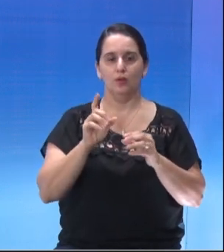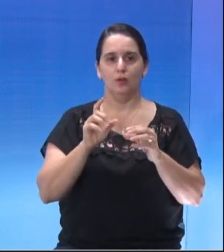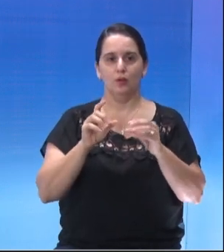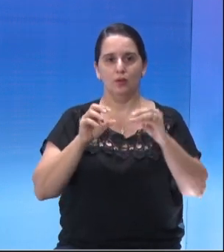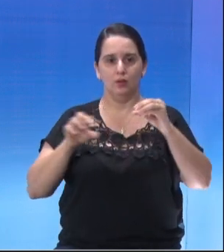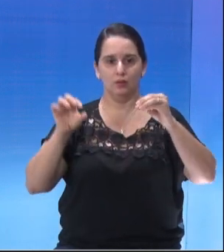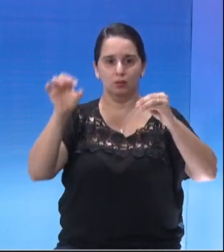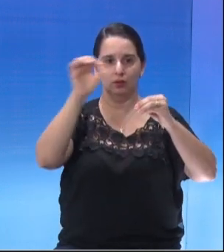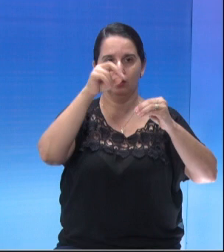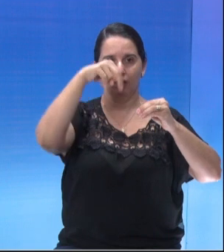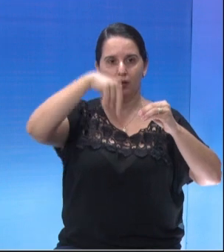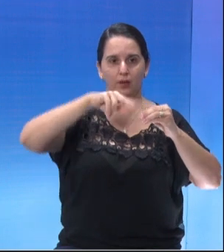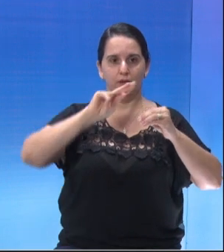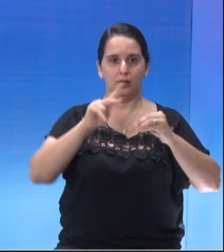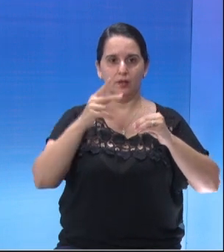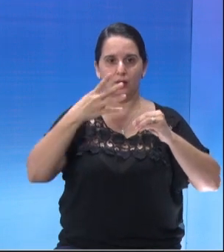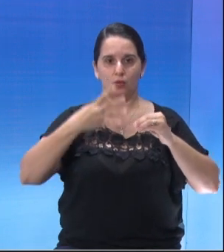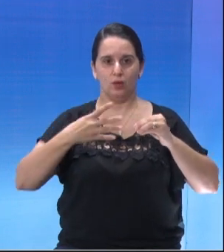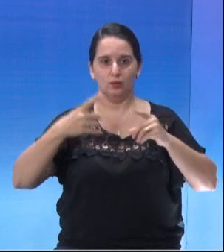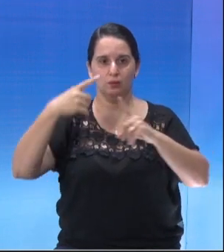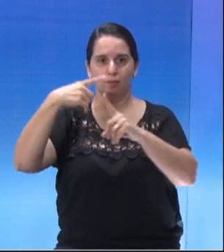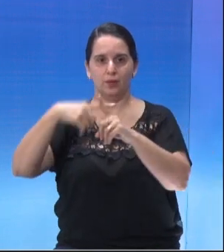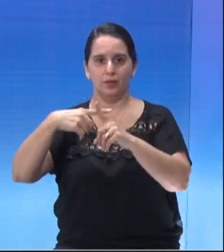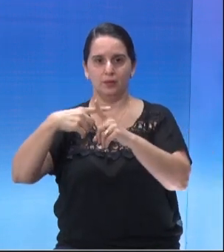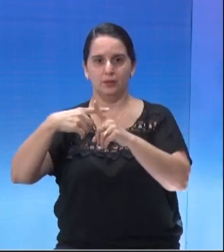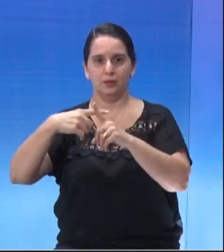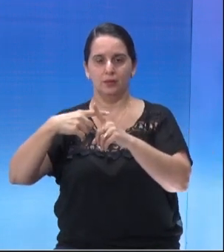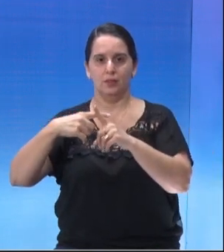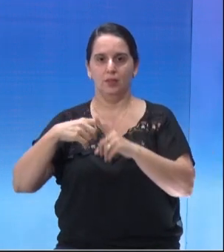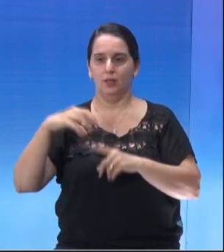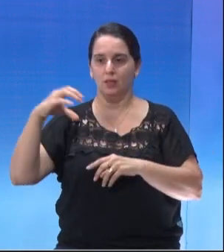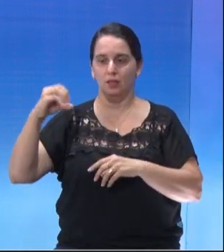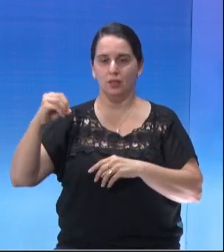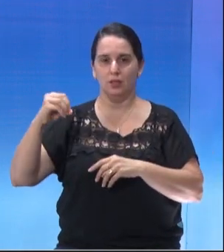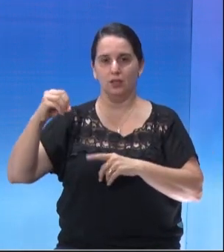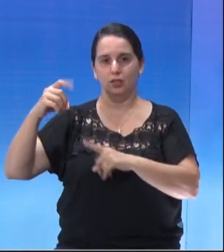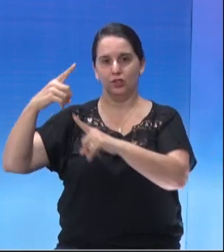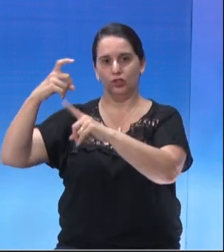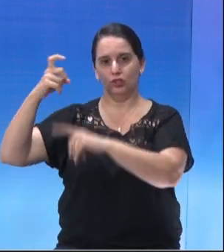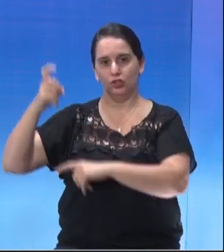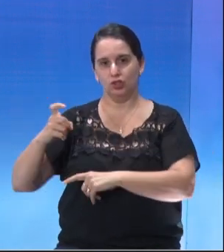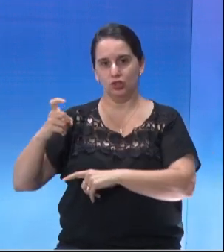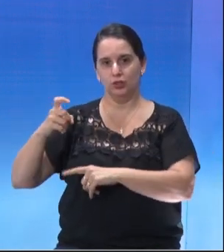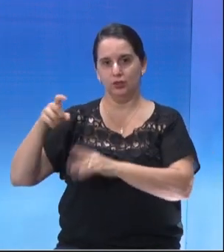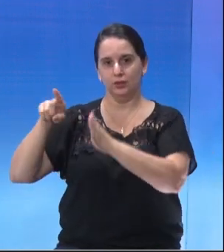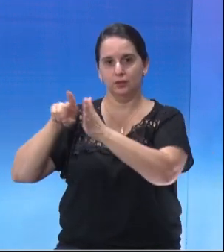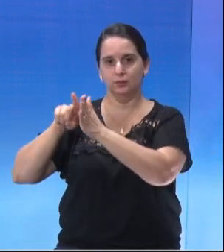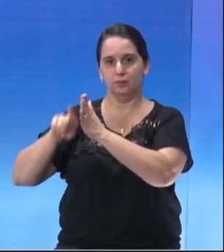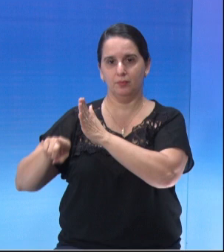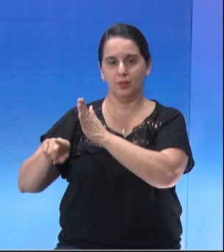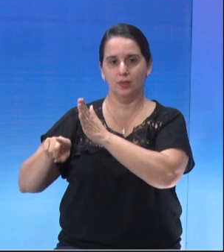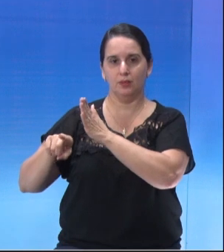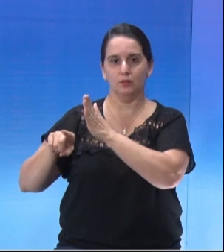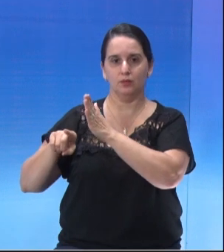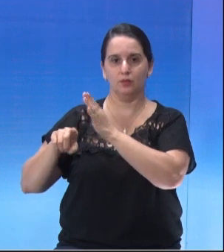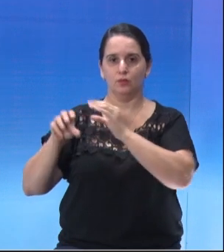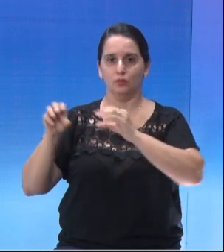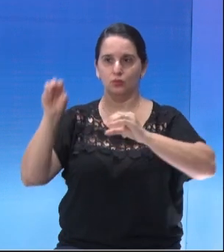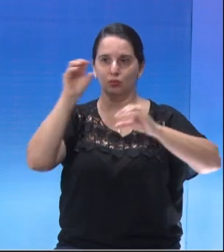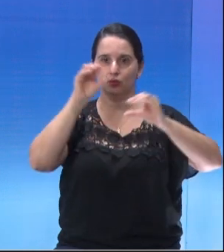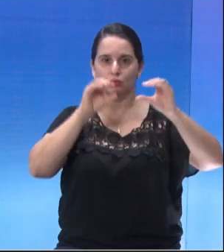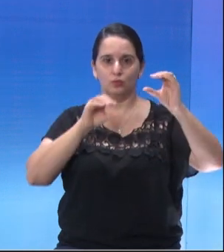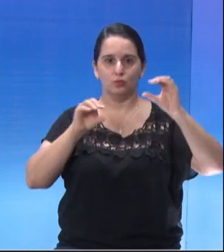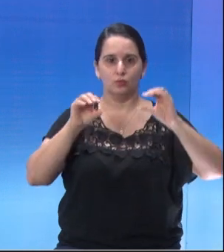temos partículas de NH4+ e X- dispersas na atmosfera. E essas